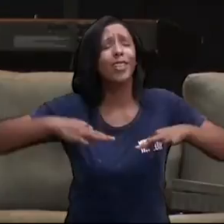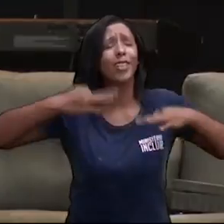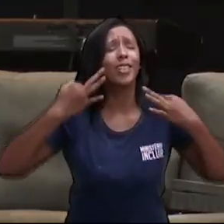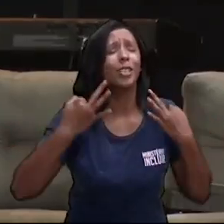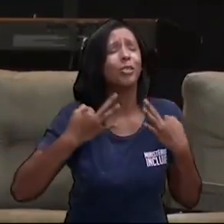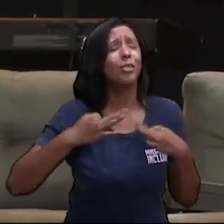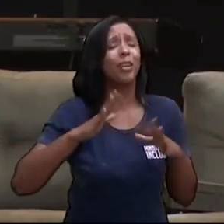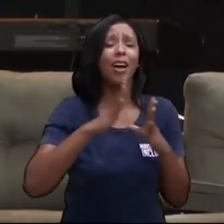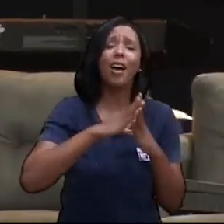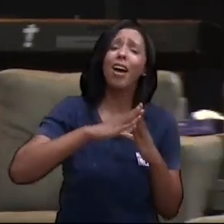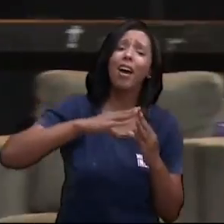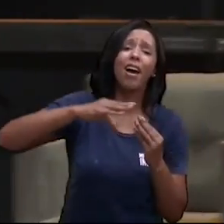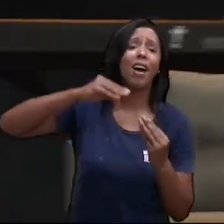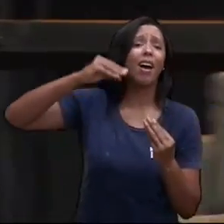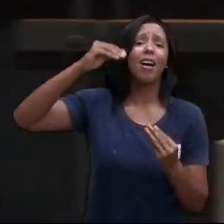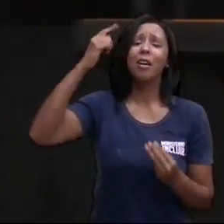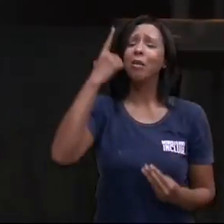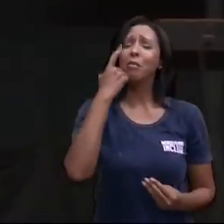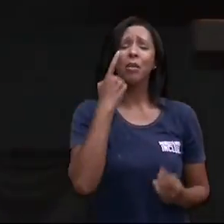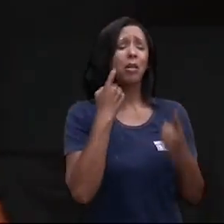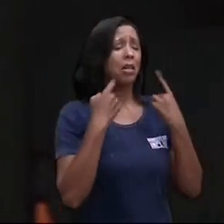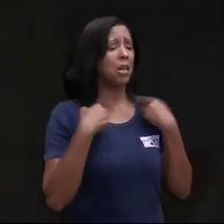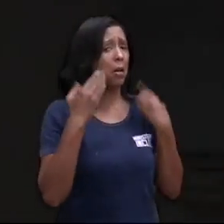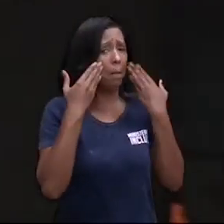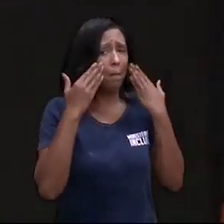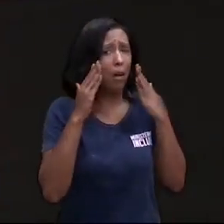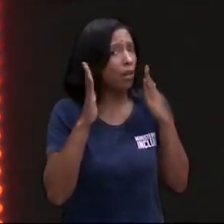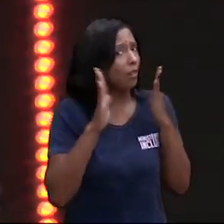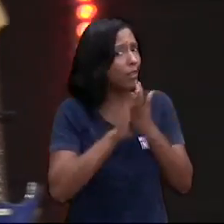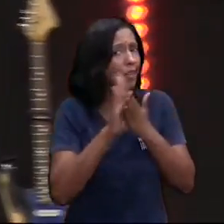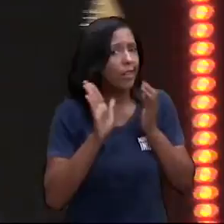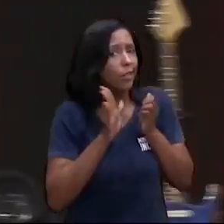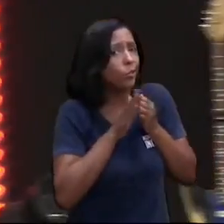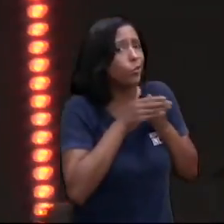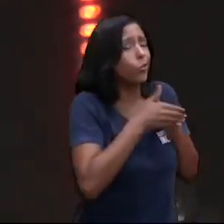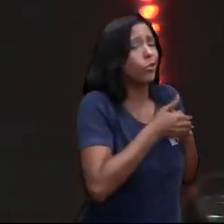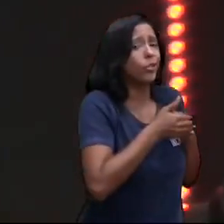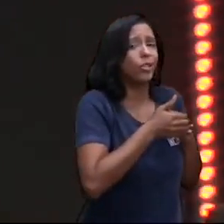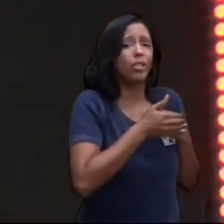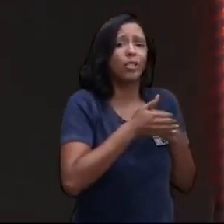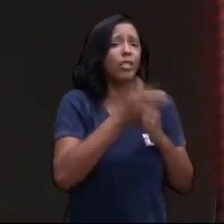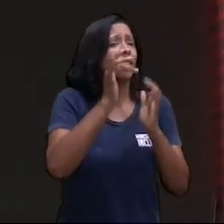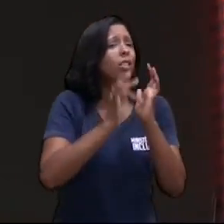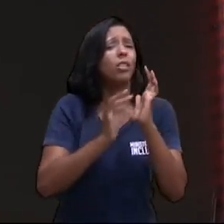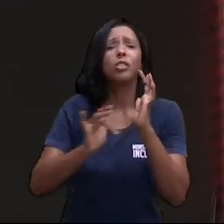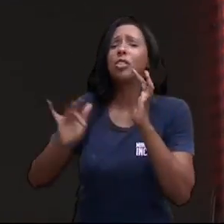alma do choro que não mostro em Jesus